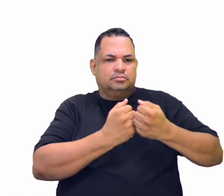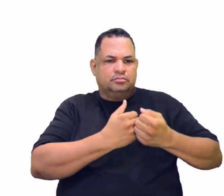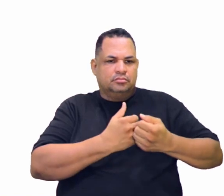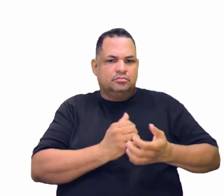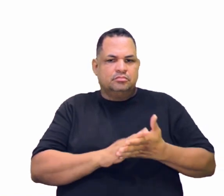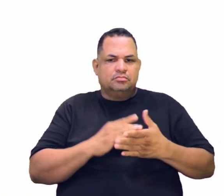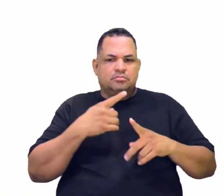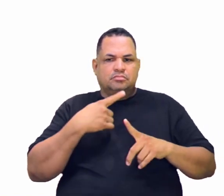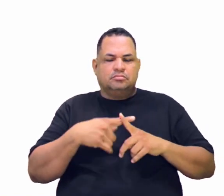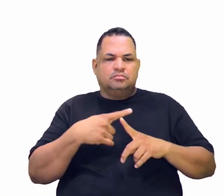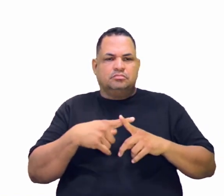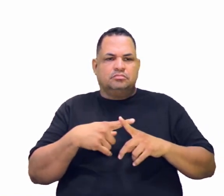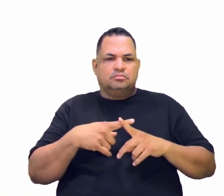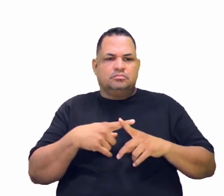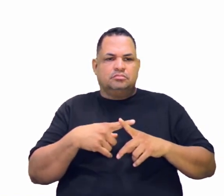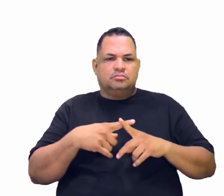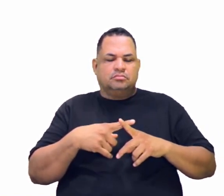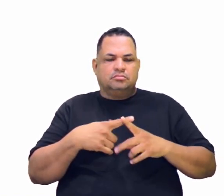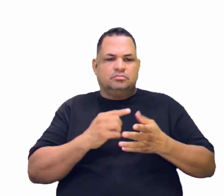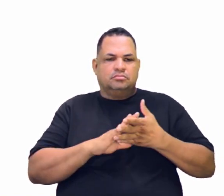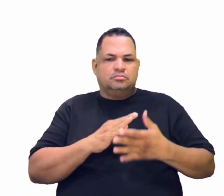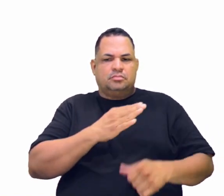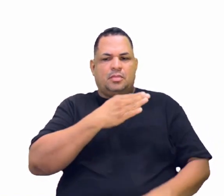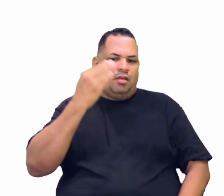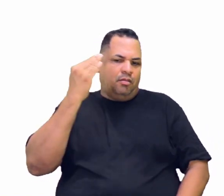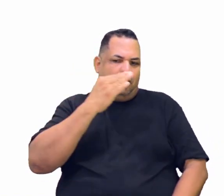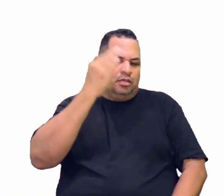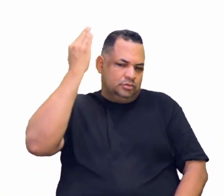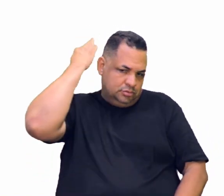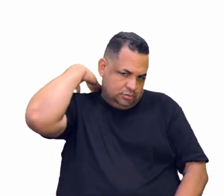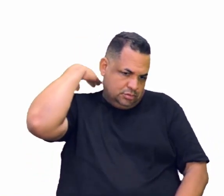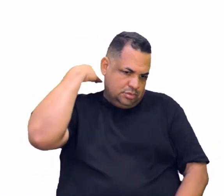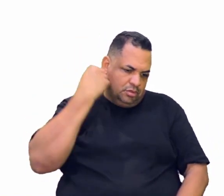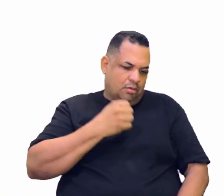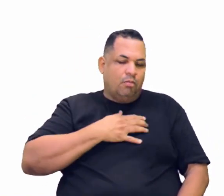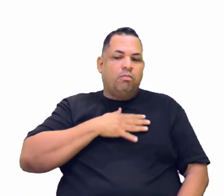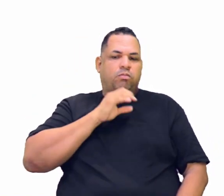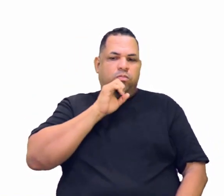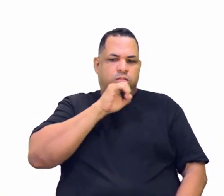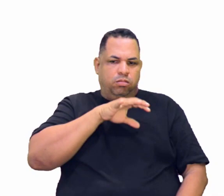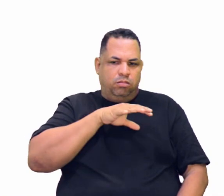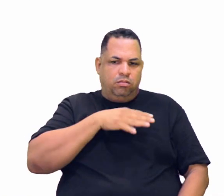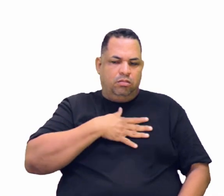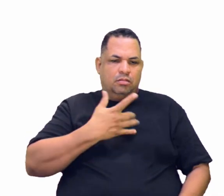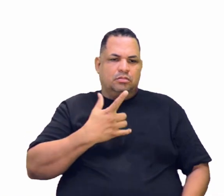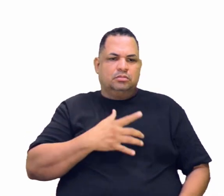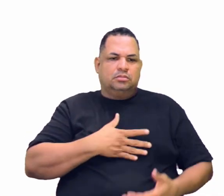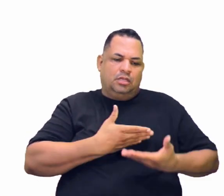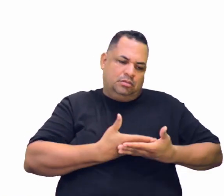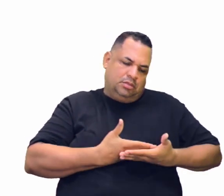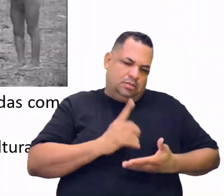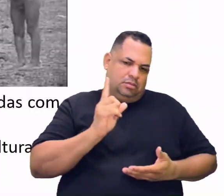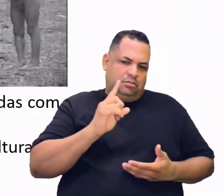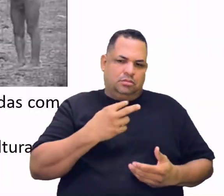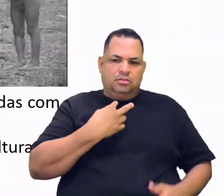vertical. Porque aí você bate nas costas e ela arrota, né? E não